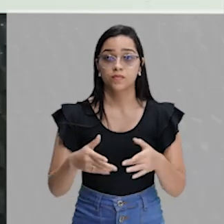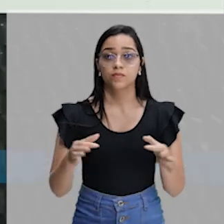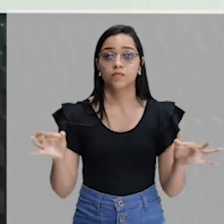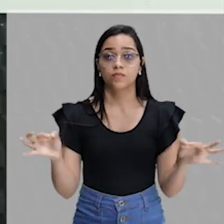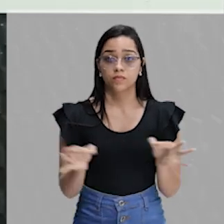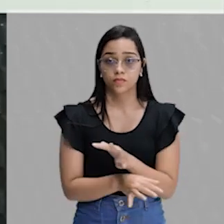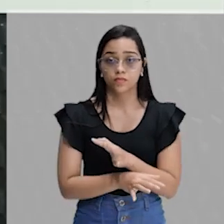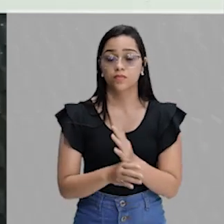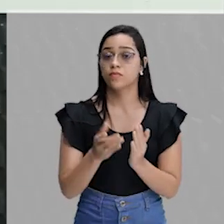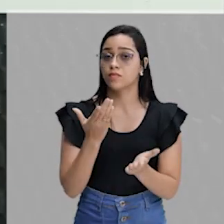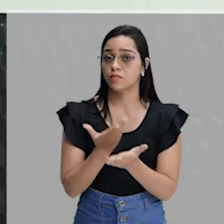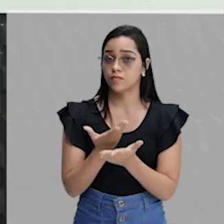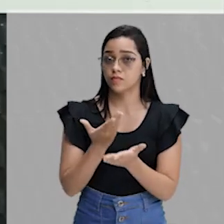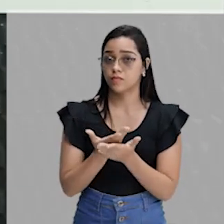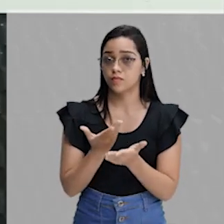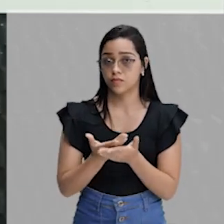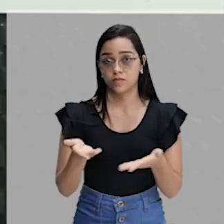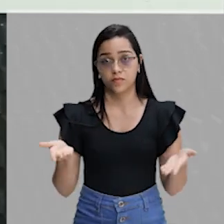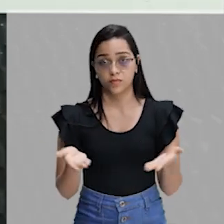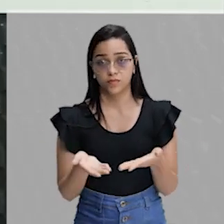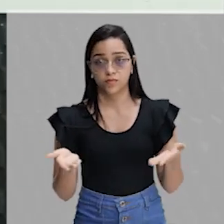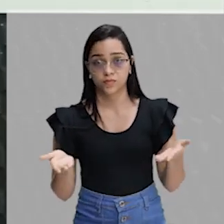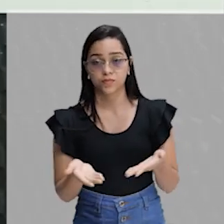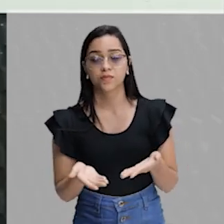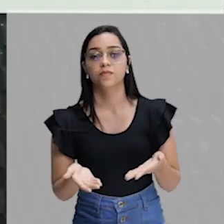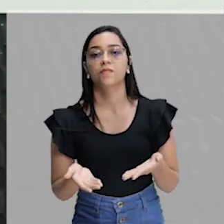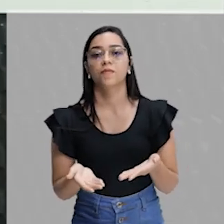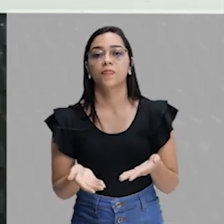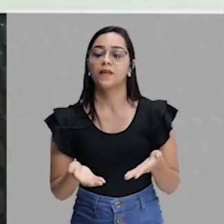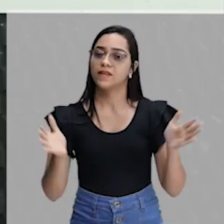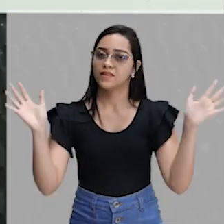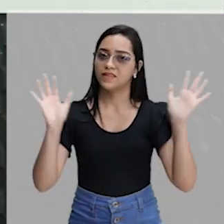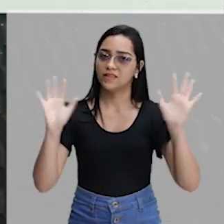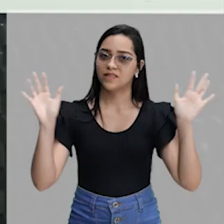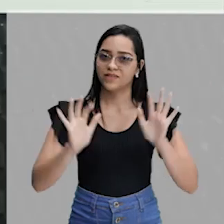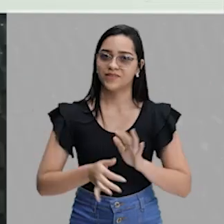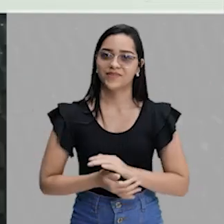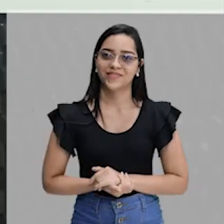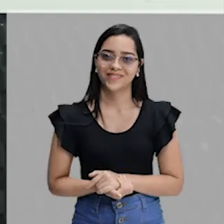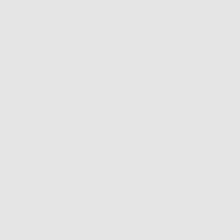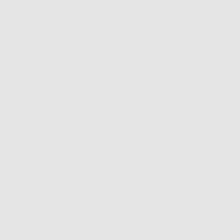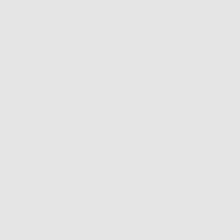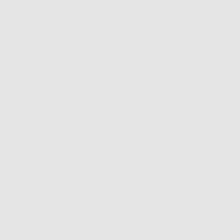então com isso, nós finalizamos a nossa aula de hoje e até a próxima.